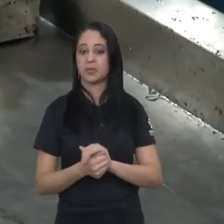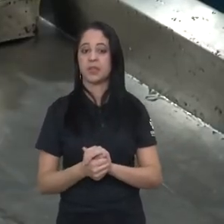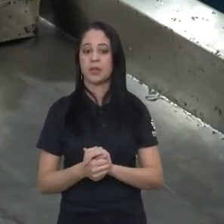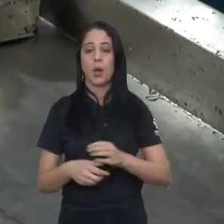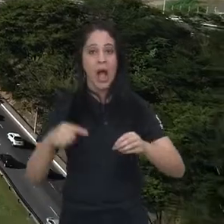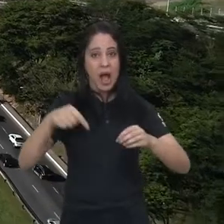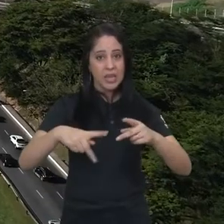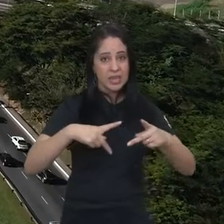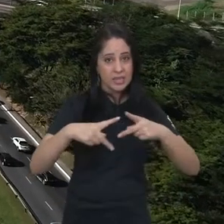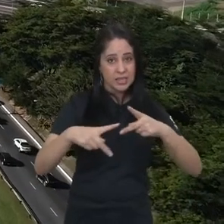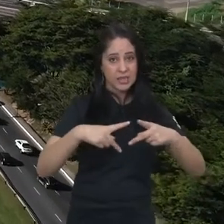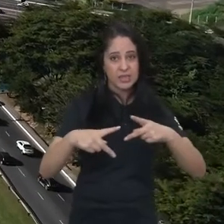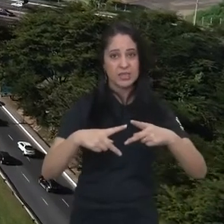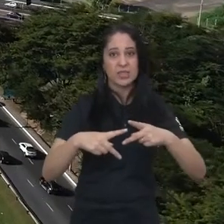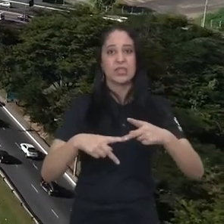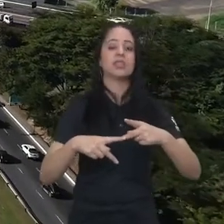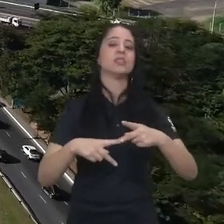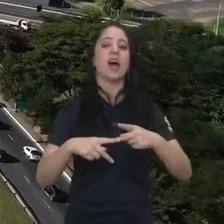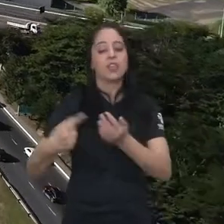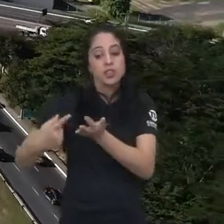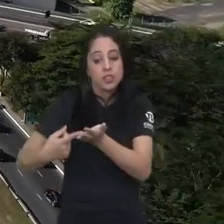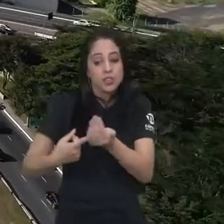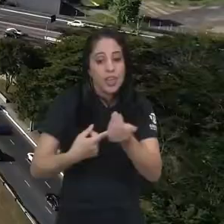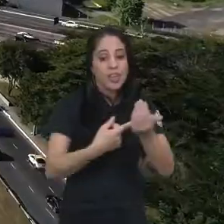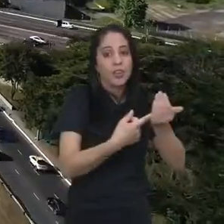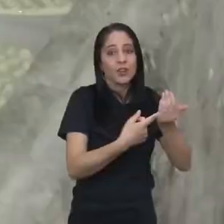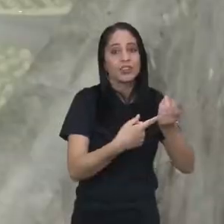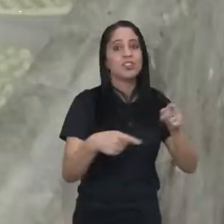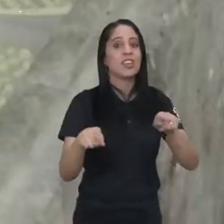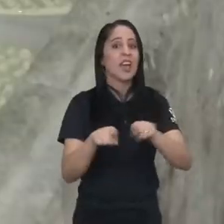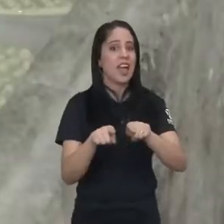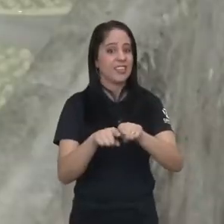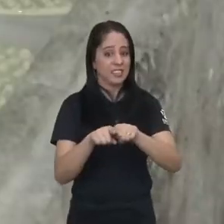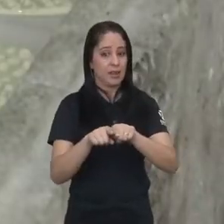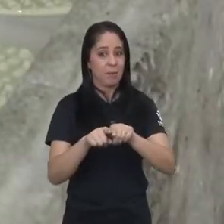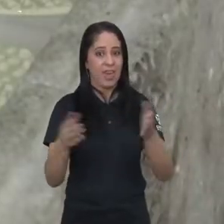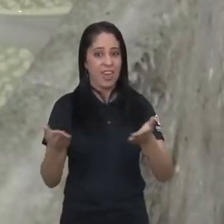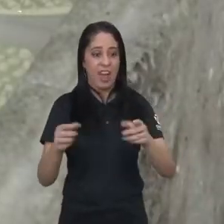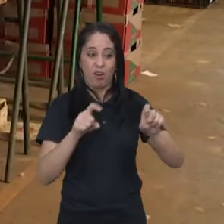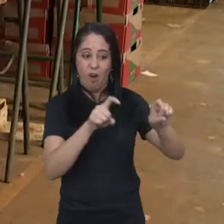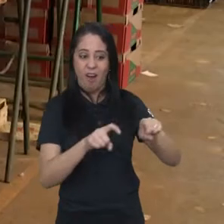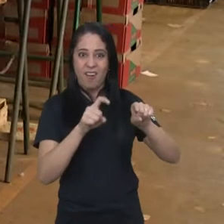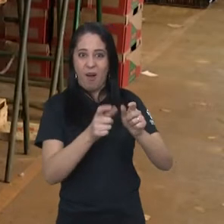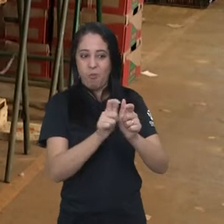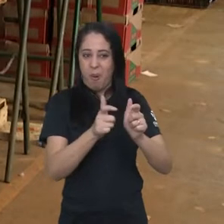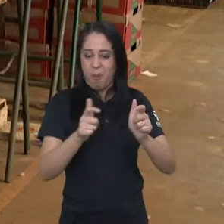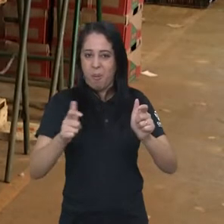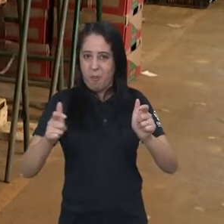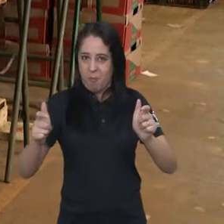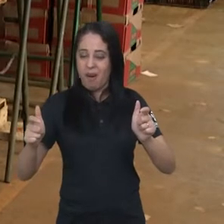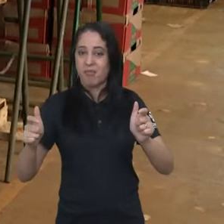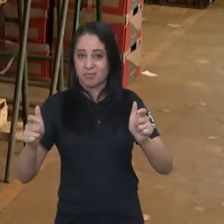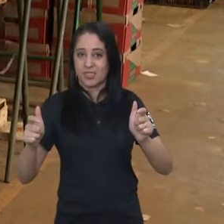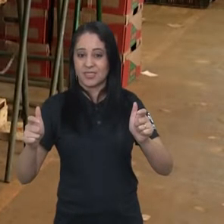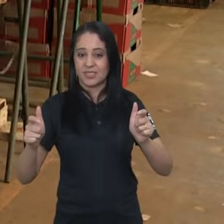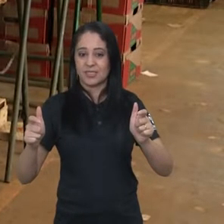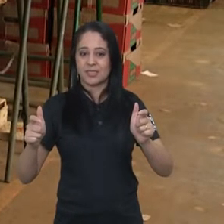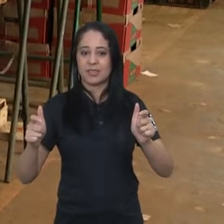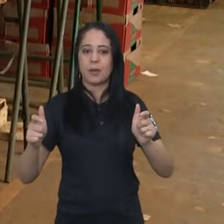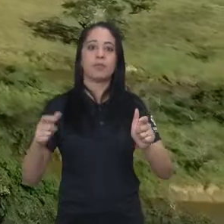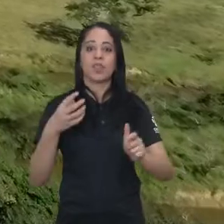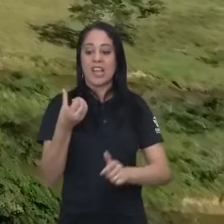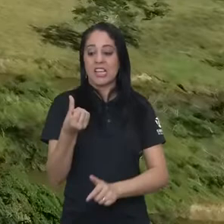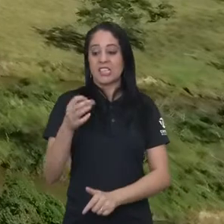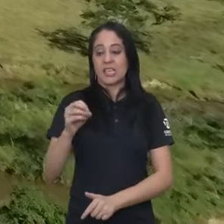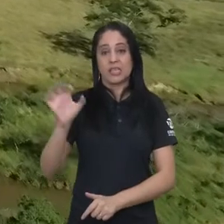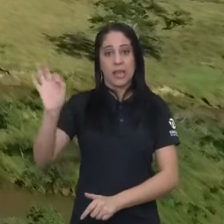São José dos Campos a cidade é conhecida pela vocação tecnológica mas também tem ganhado força no setor Agrário já que segundo